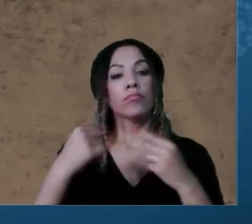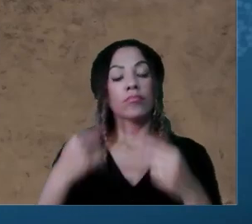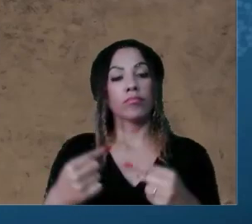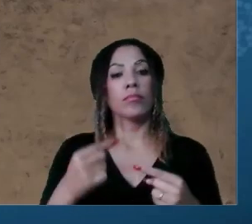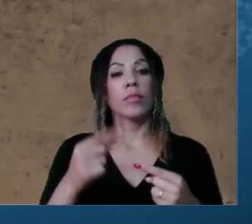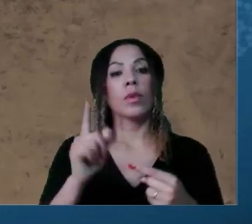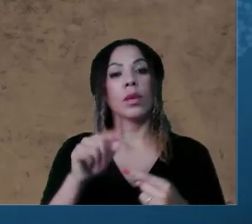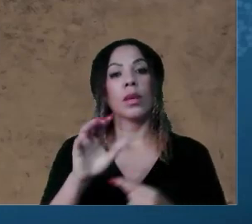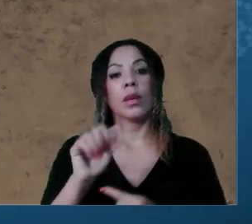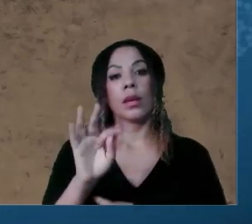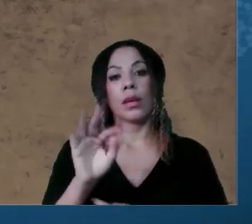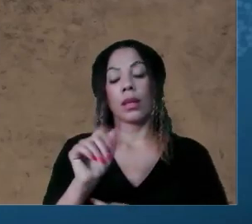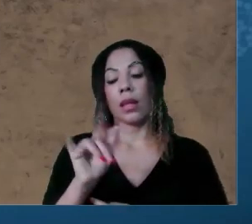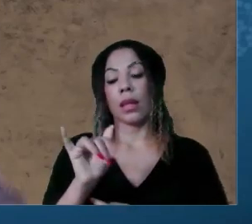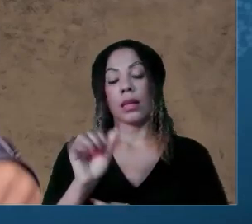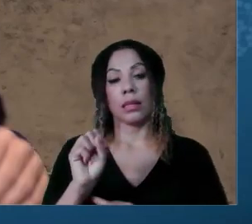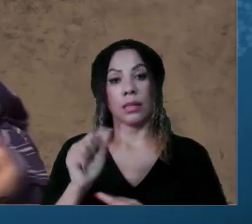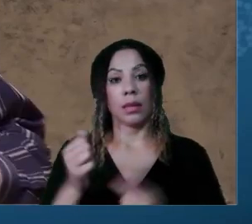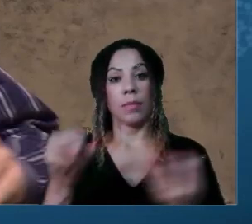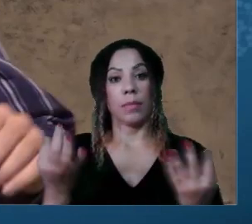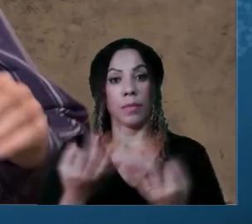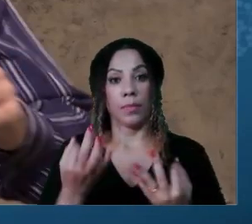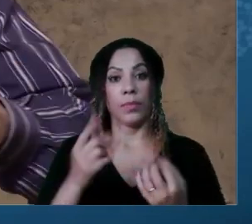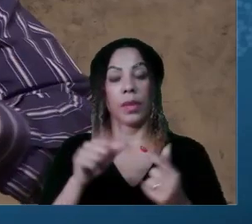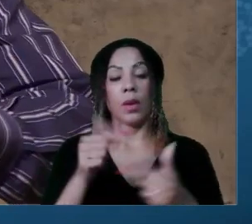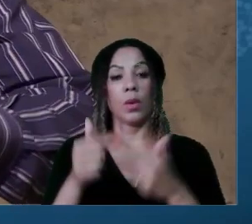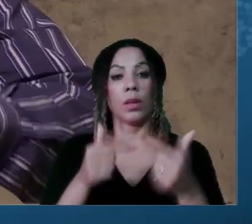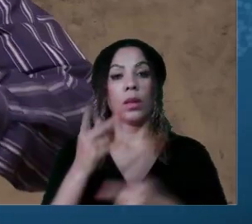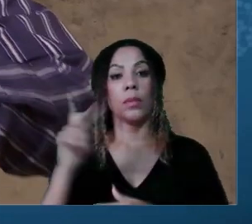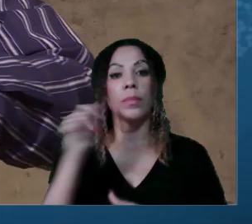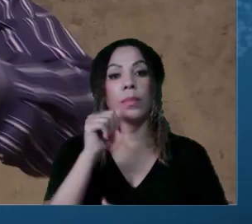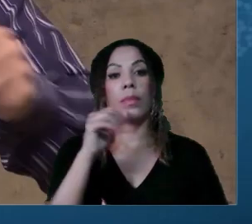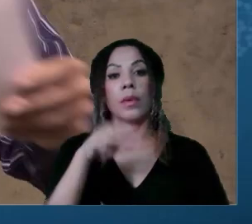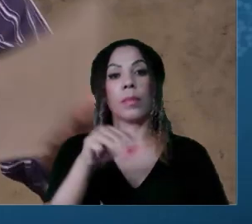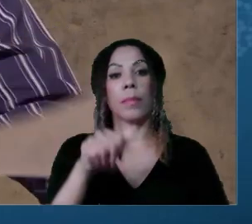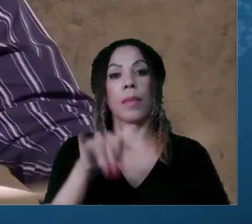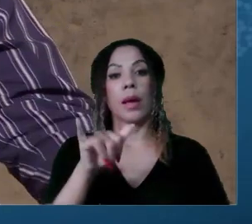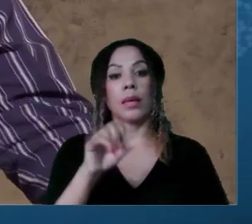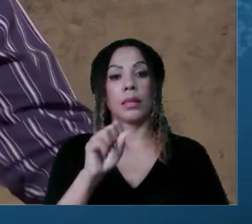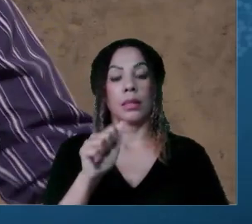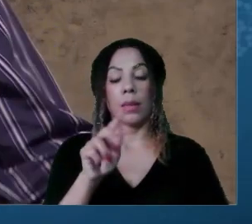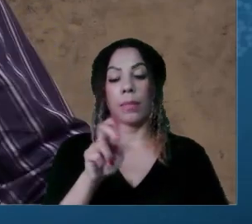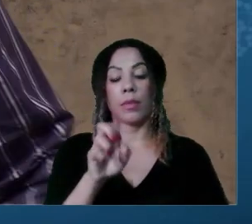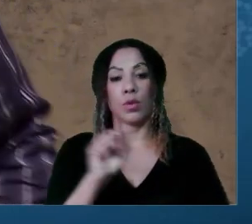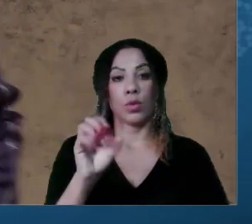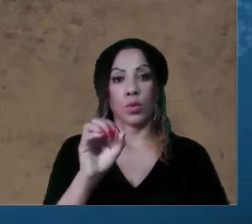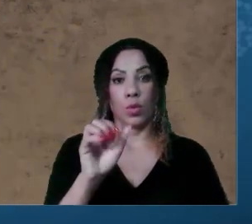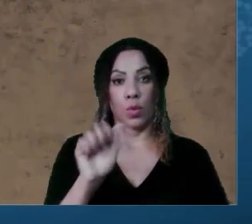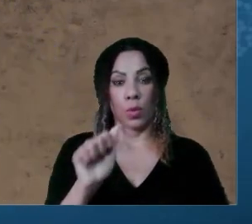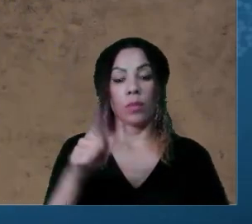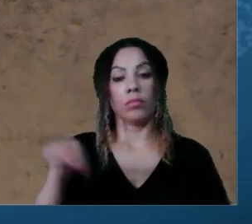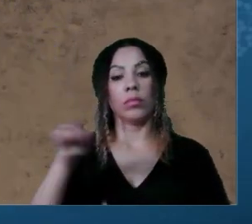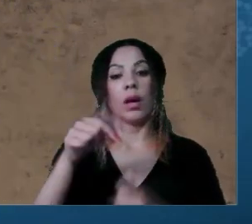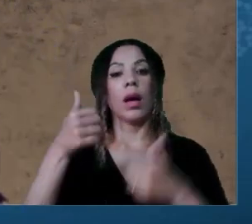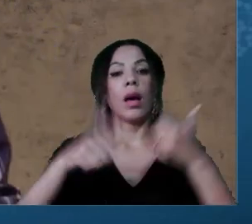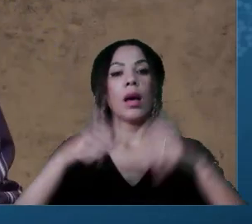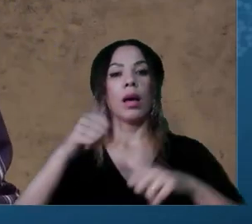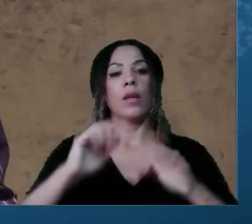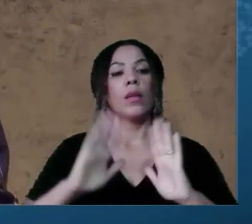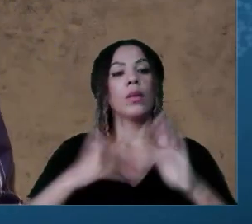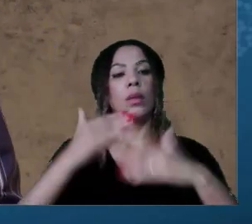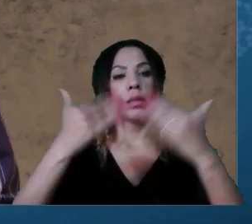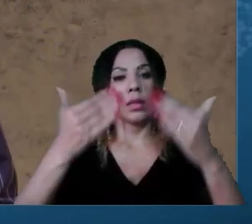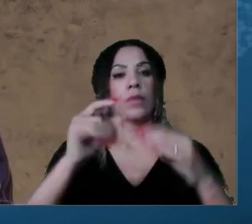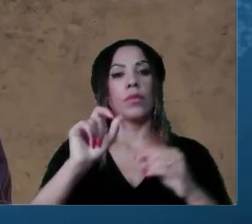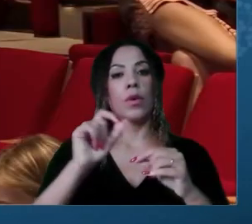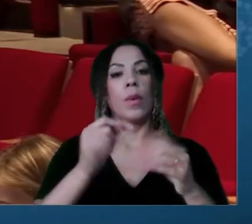Catalytic Efficiency. É o trabalho da Maísa Pessoa, e eles avaliaram o desenvolvimento de produção